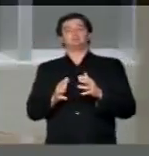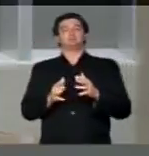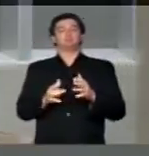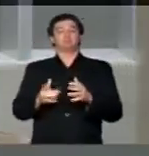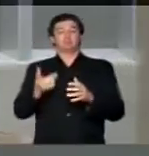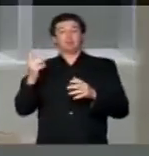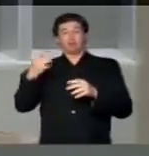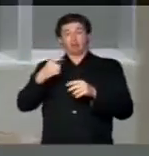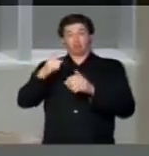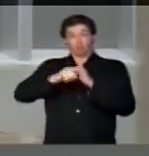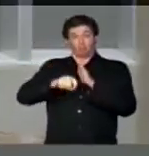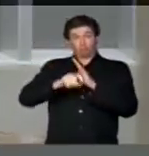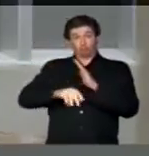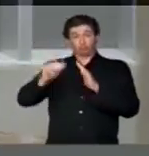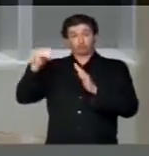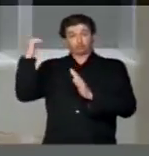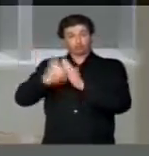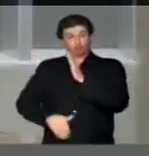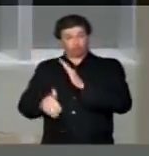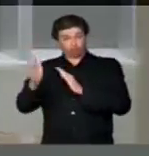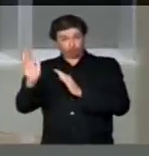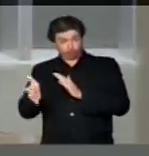a sua alíquota já